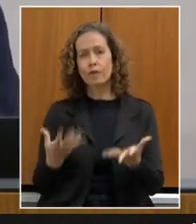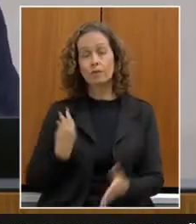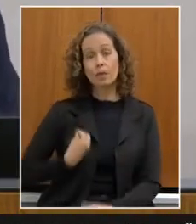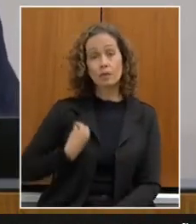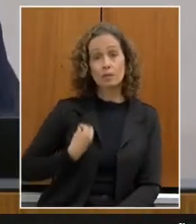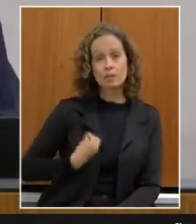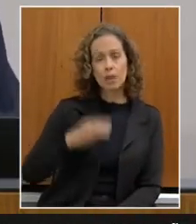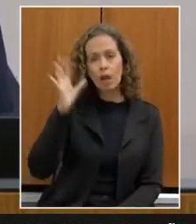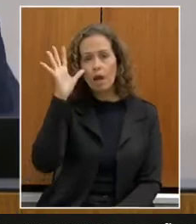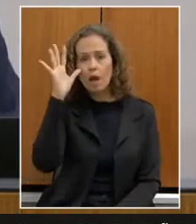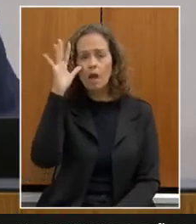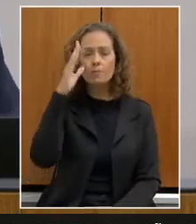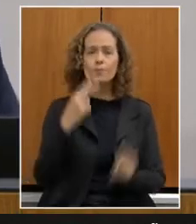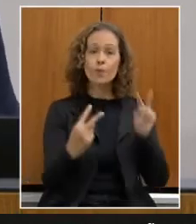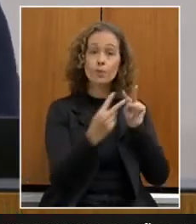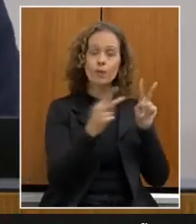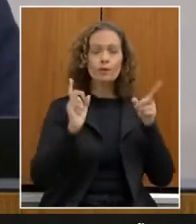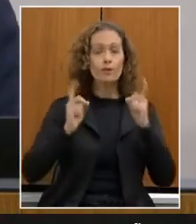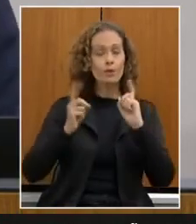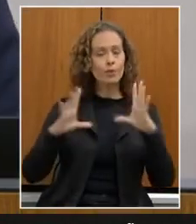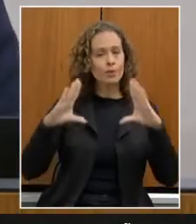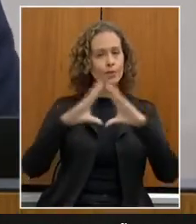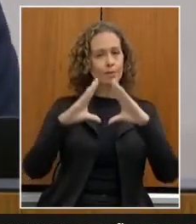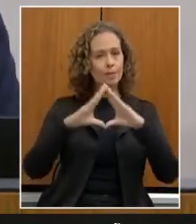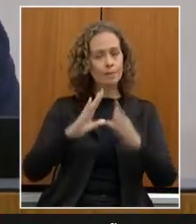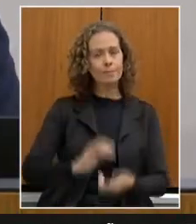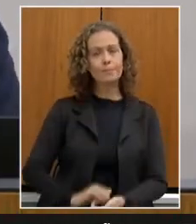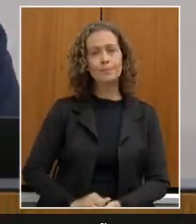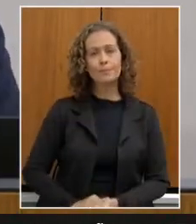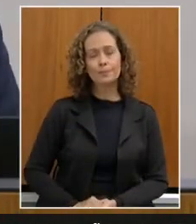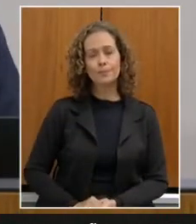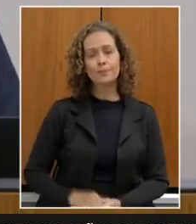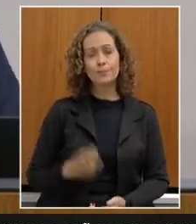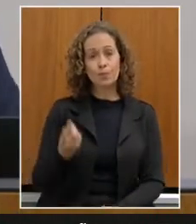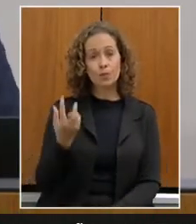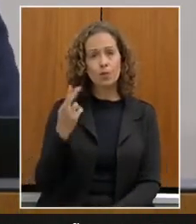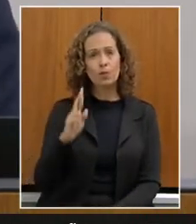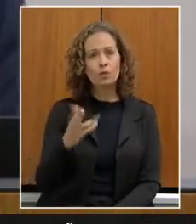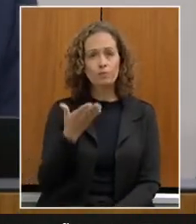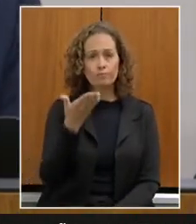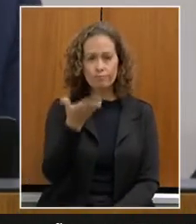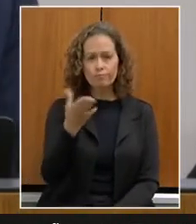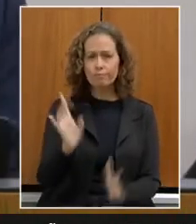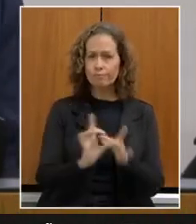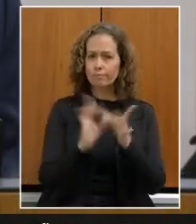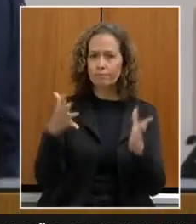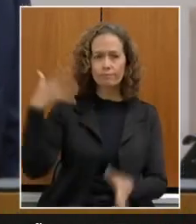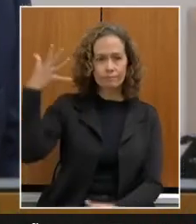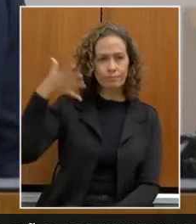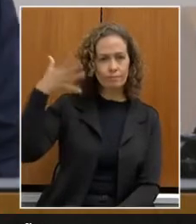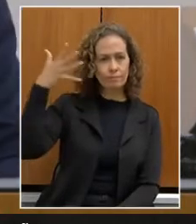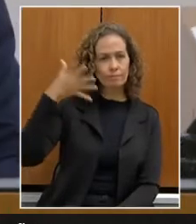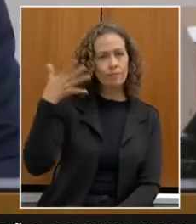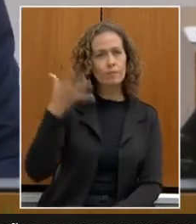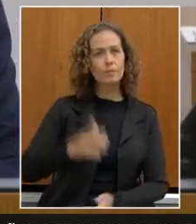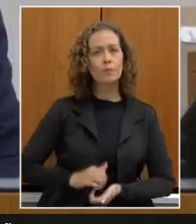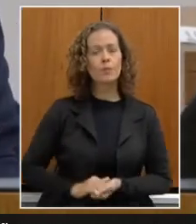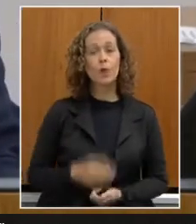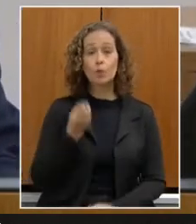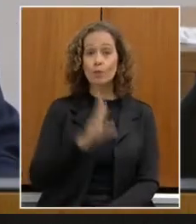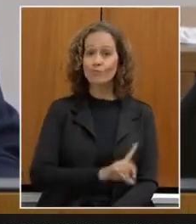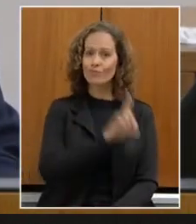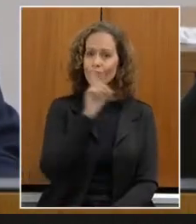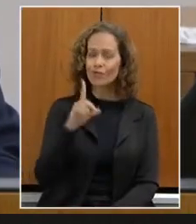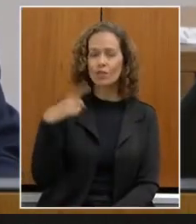online dessa reunião da Assembleia doutor Elita o senhor tem a palavra bom dia